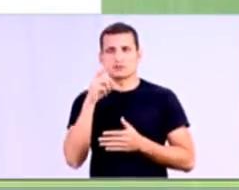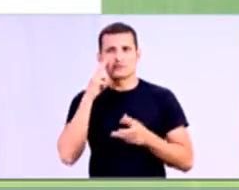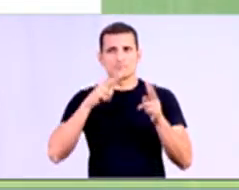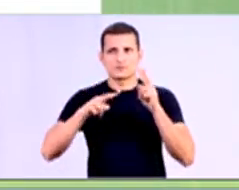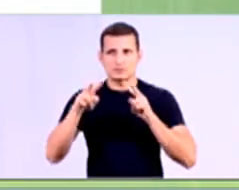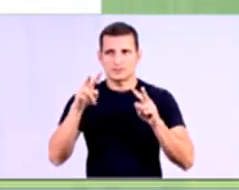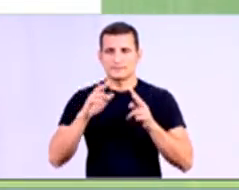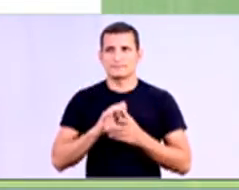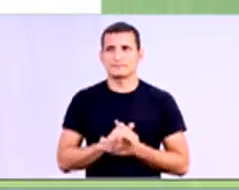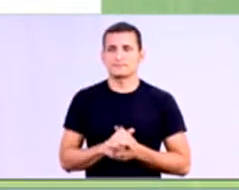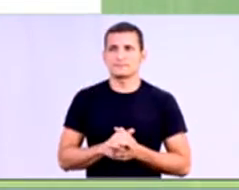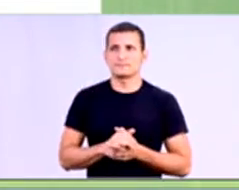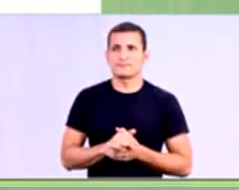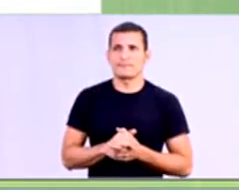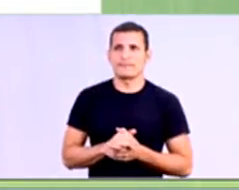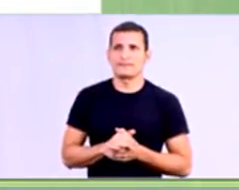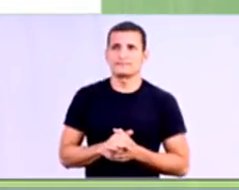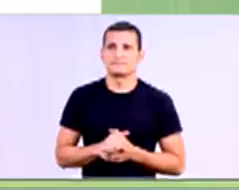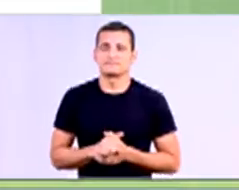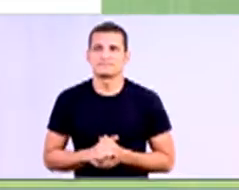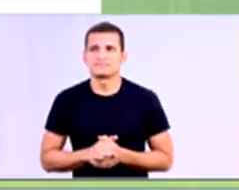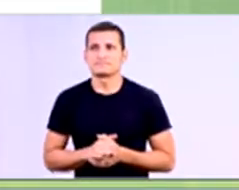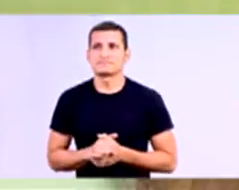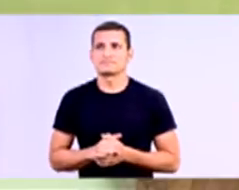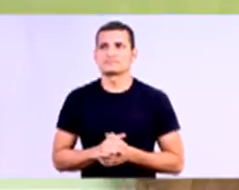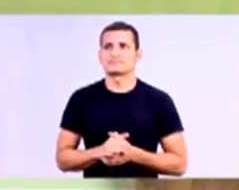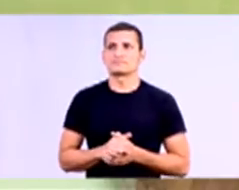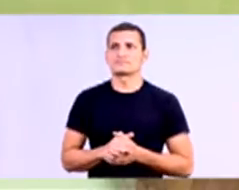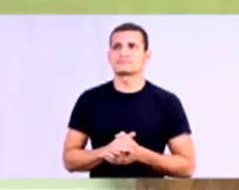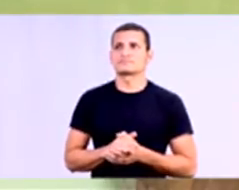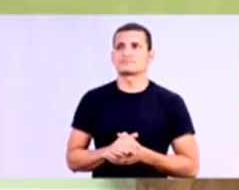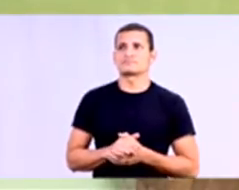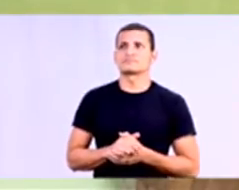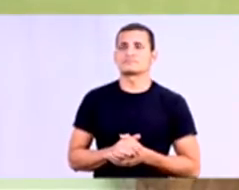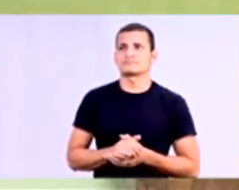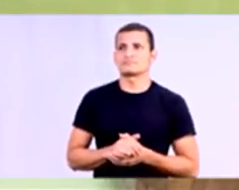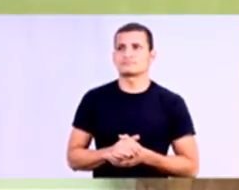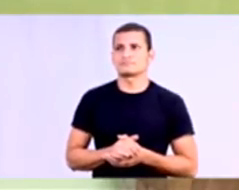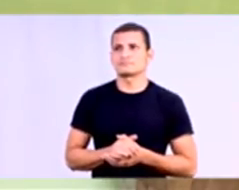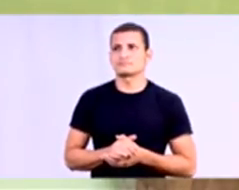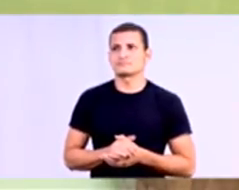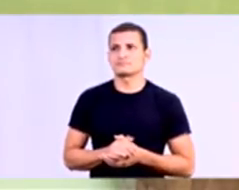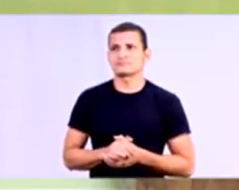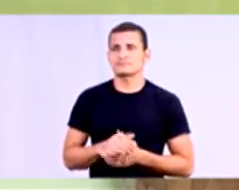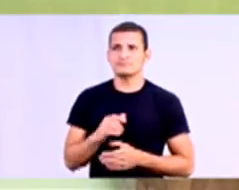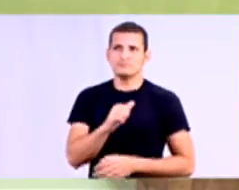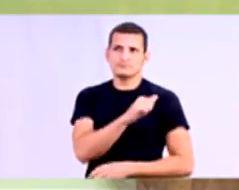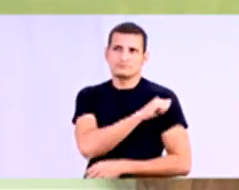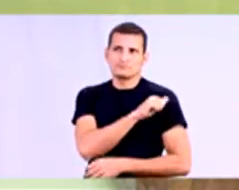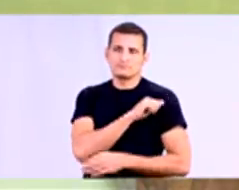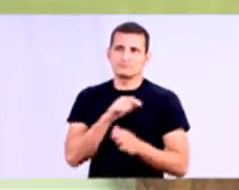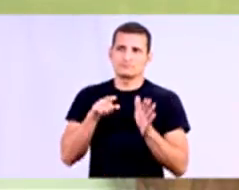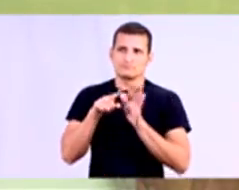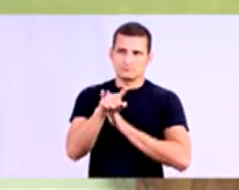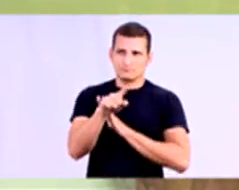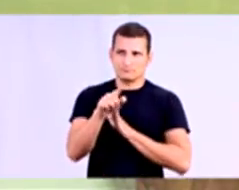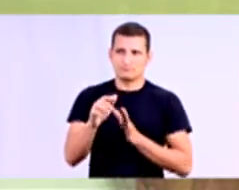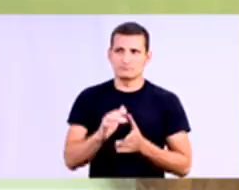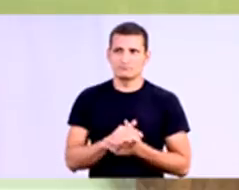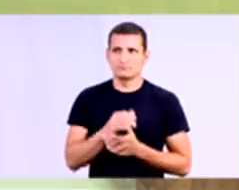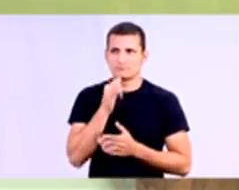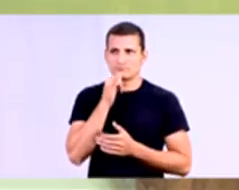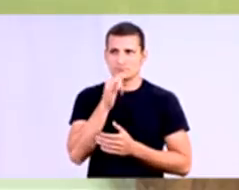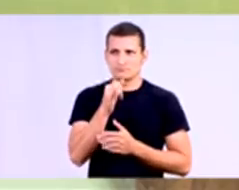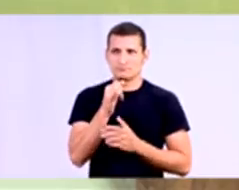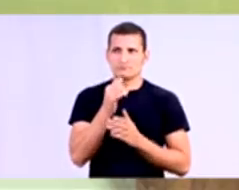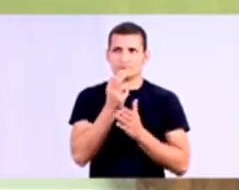né, professor Rafael? Então, tem um aluno que perguntou aqui se de alguma forma o